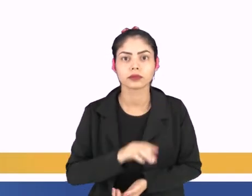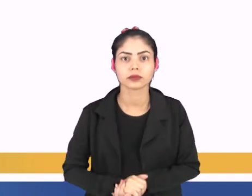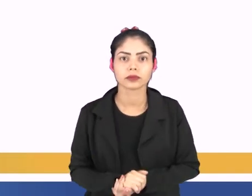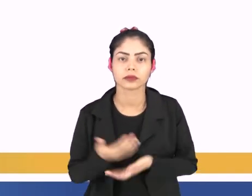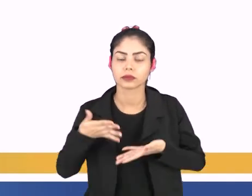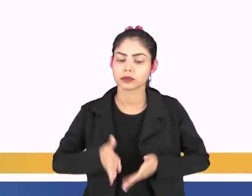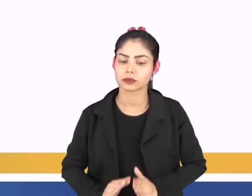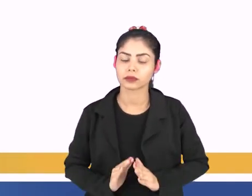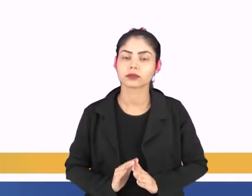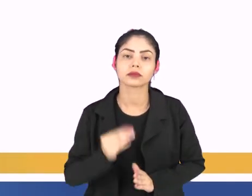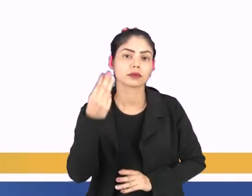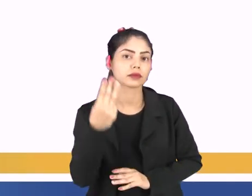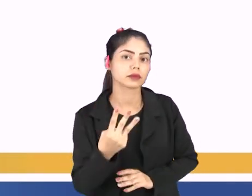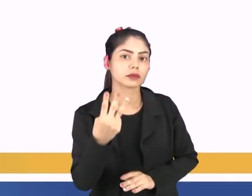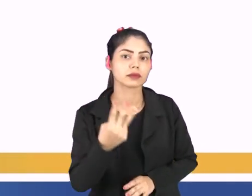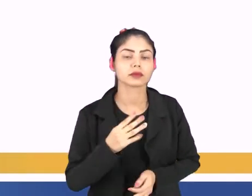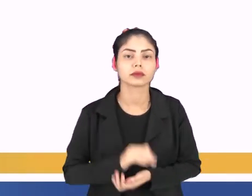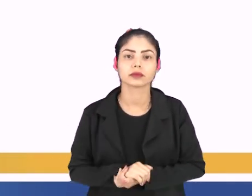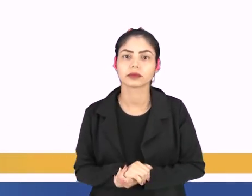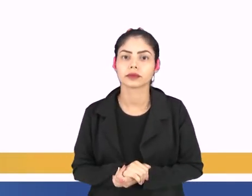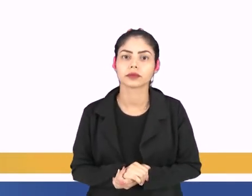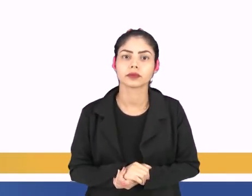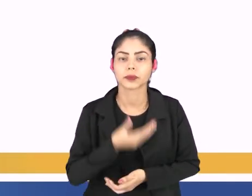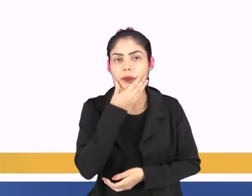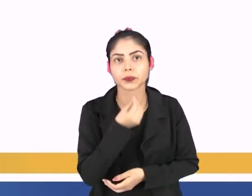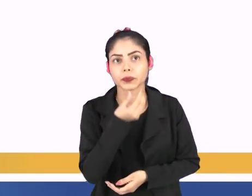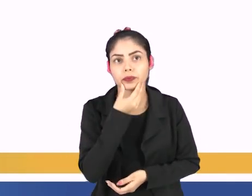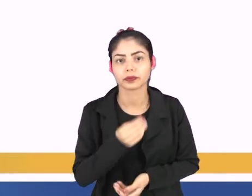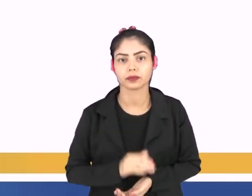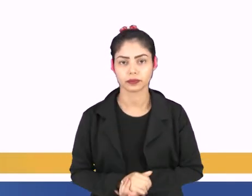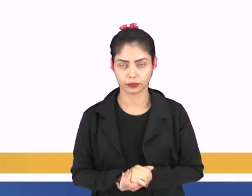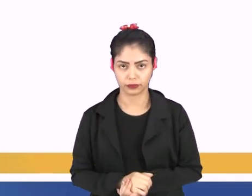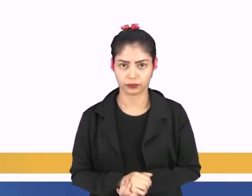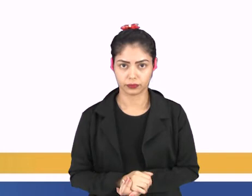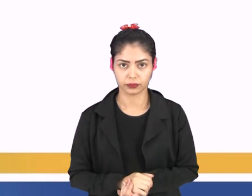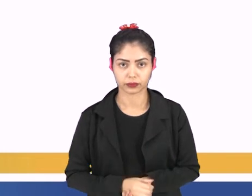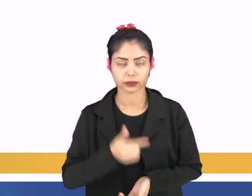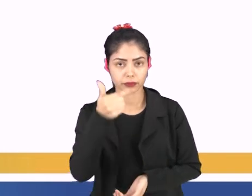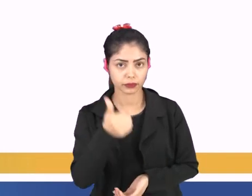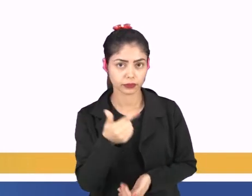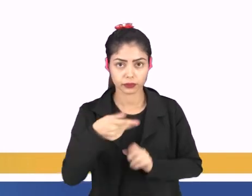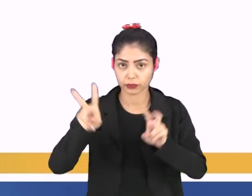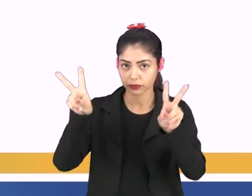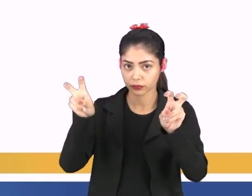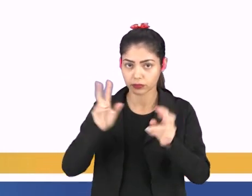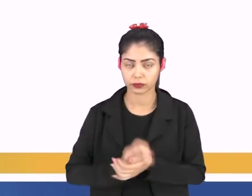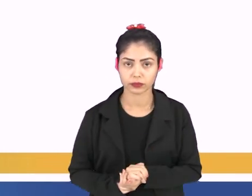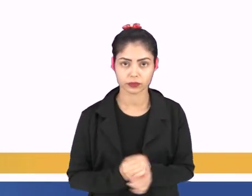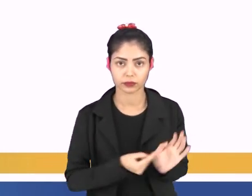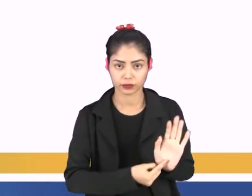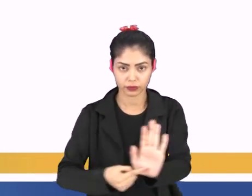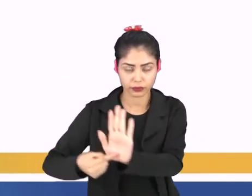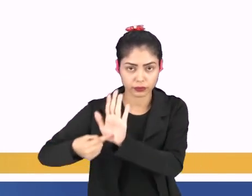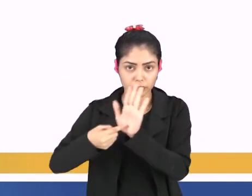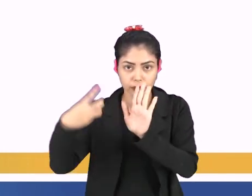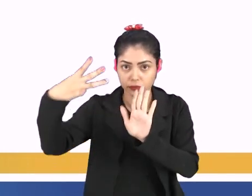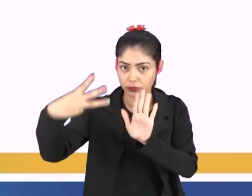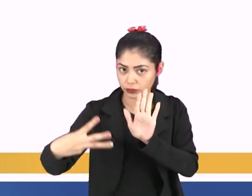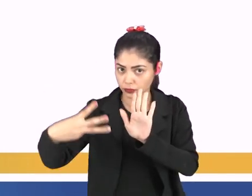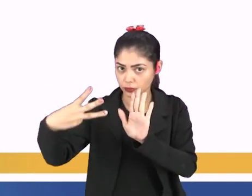um nascimento de 3 masculino, e aí no segundo termo ele vai se apresentar